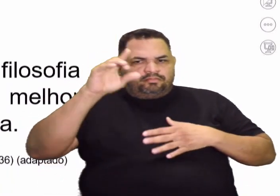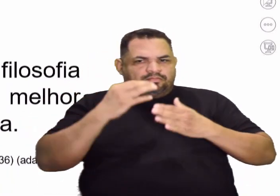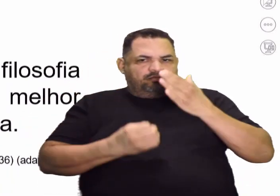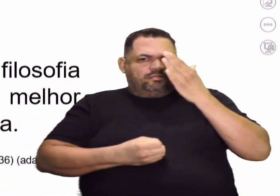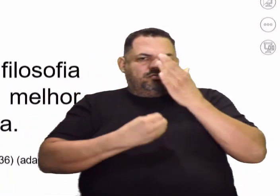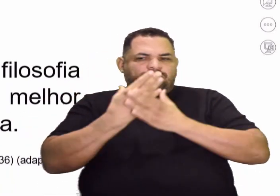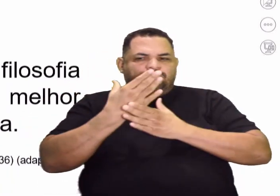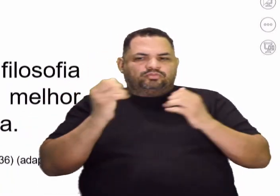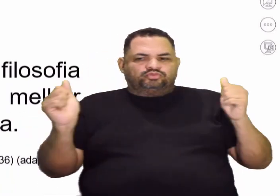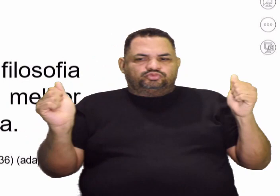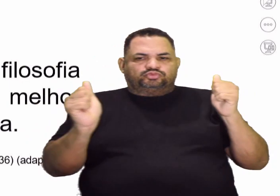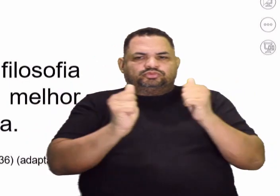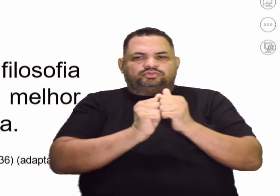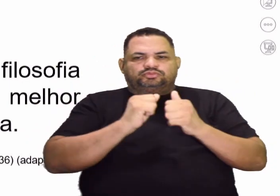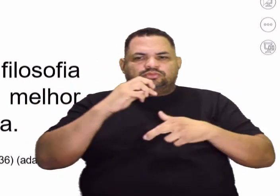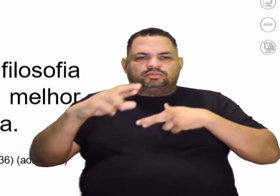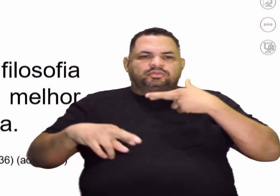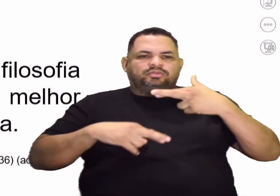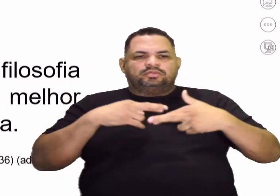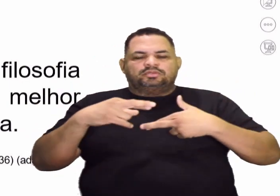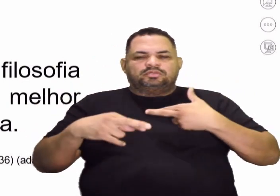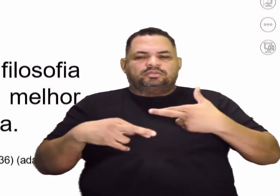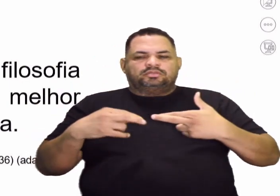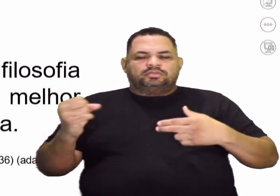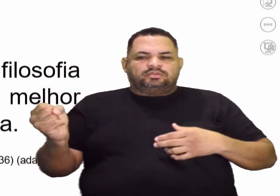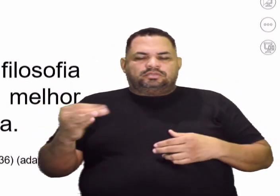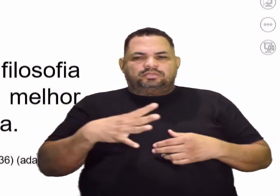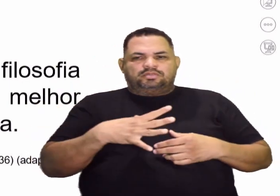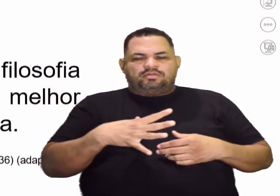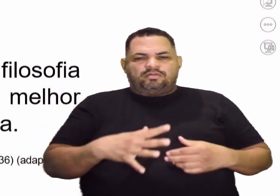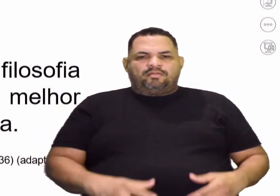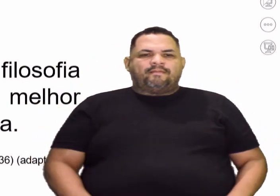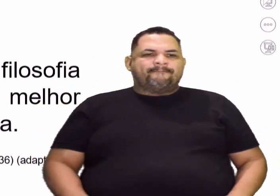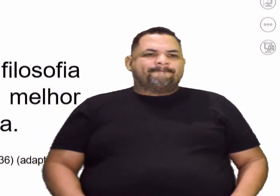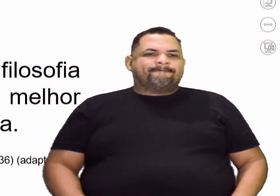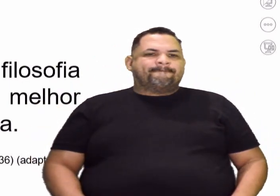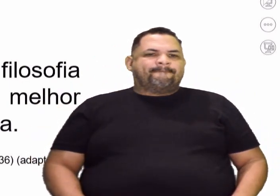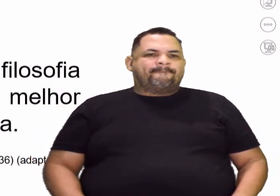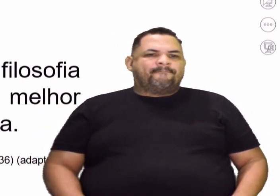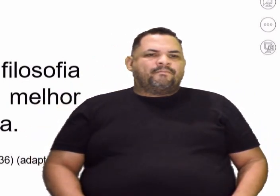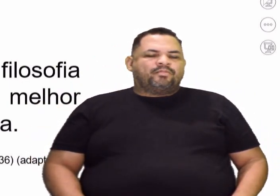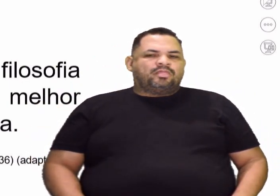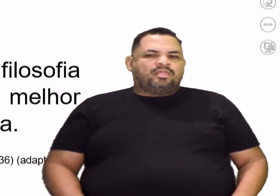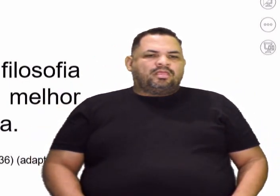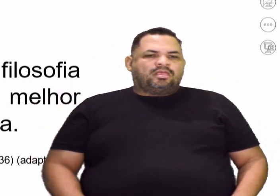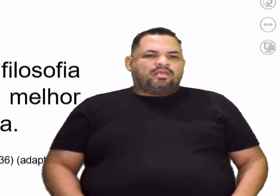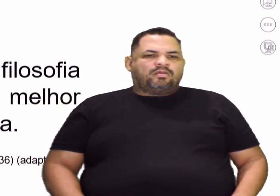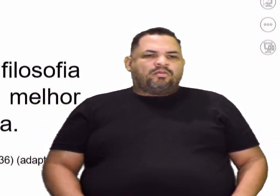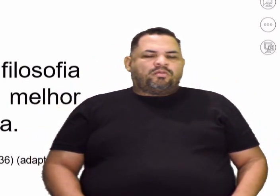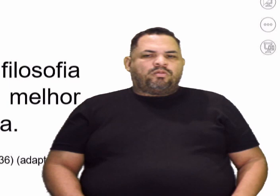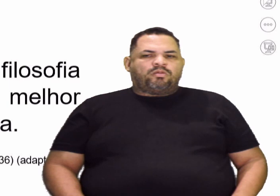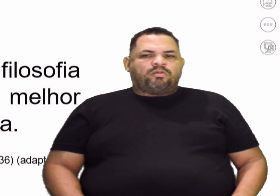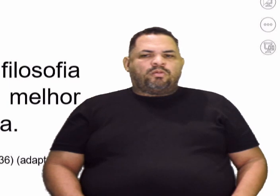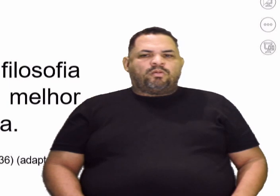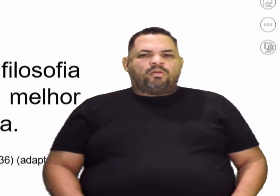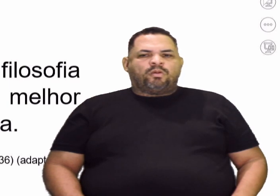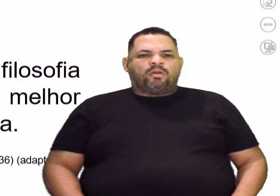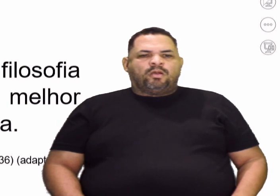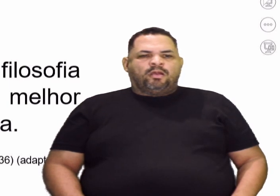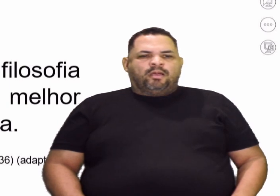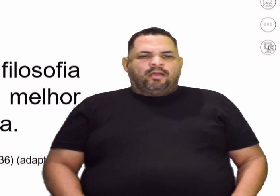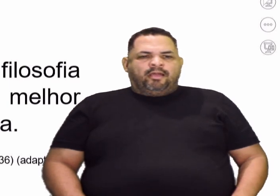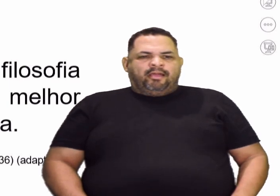intelectual que surgiu no Renascimento. Então tá aqui, ó. Esse já é um movimento Antropocentrismo é colocar o homem no